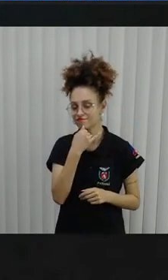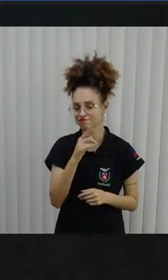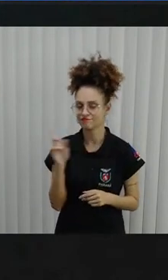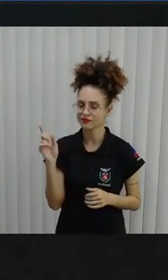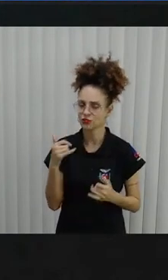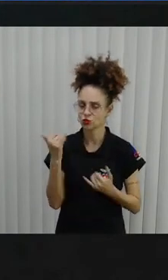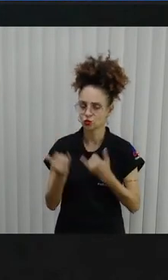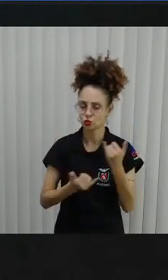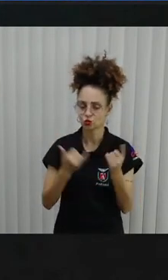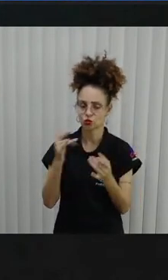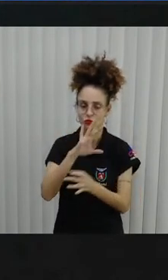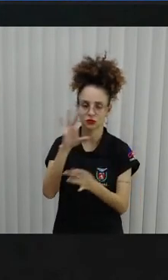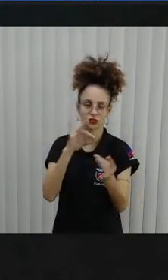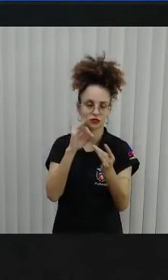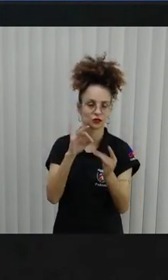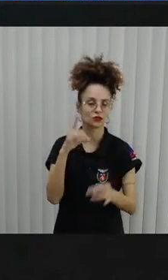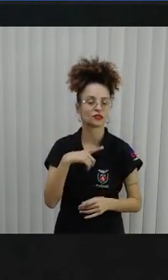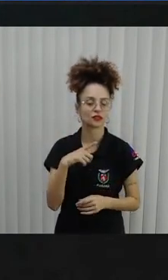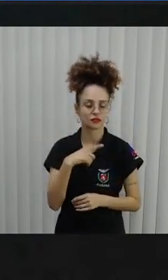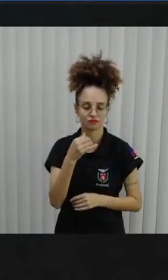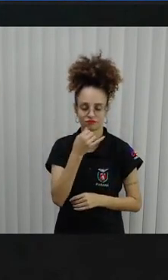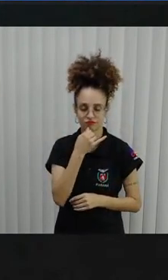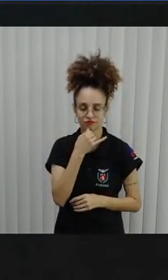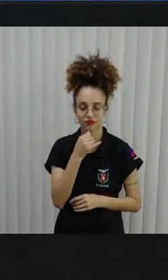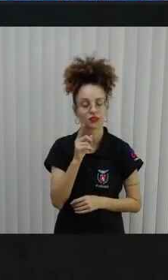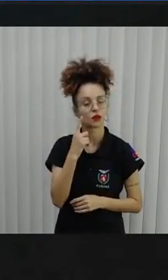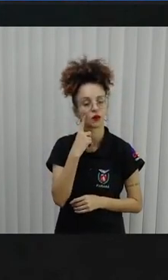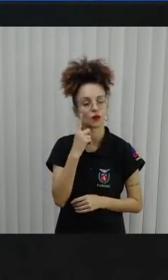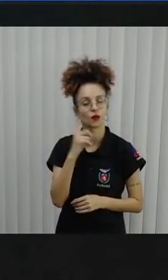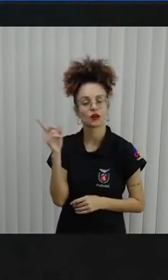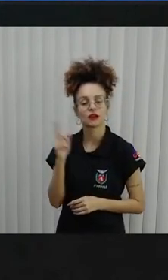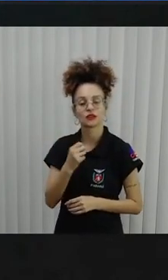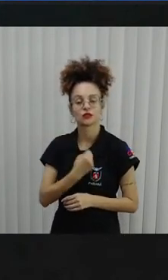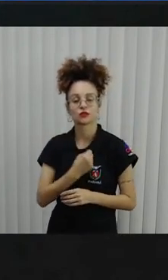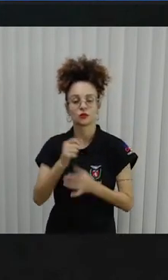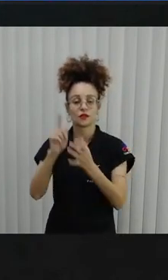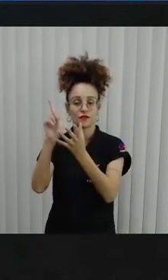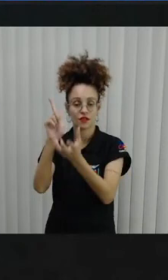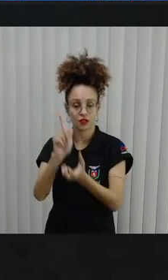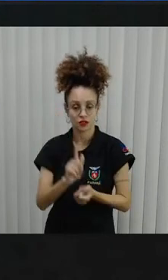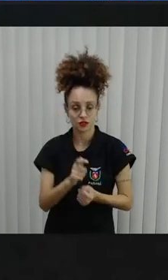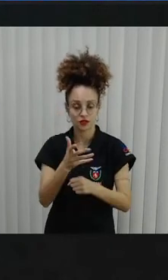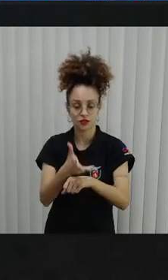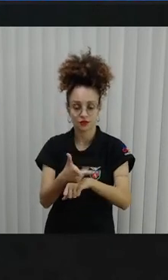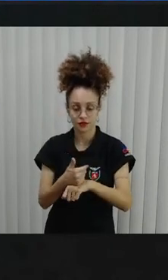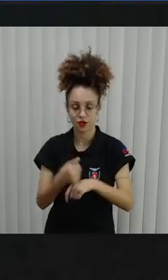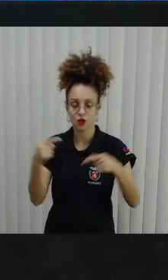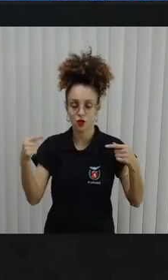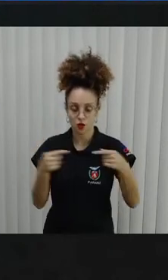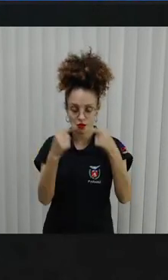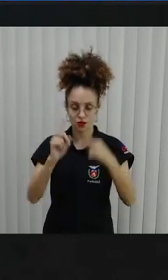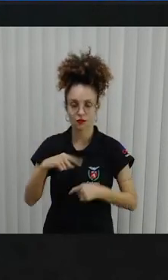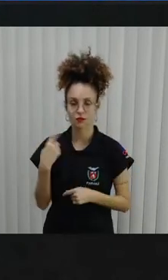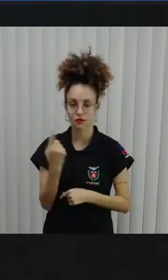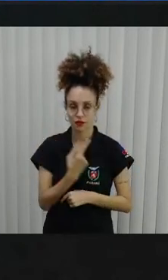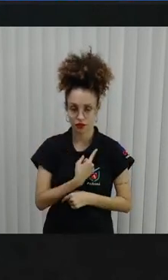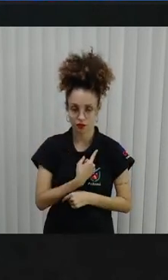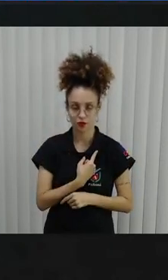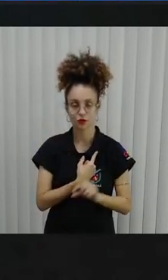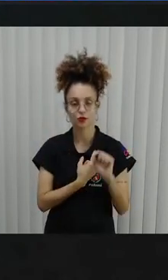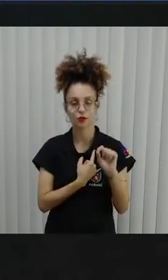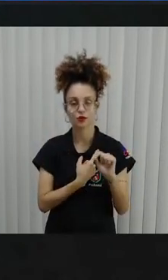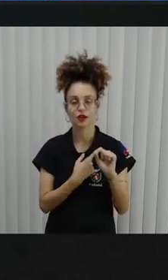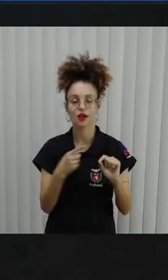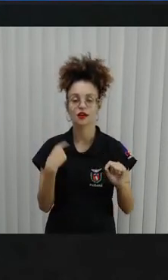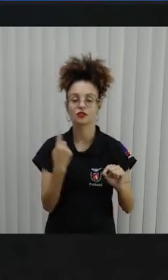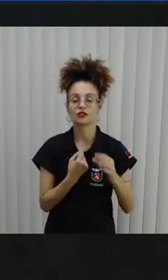jogo, especificamente, ó. Que é o seguinte. Esses valores de gravidade e velocidade, eles fazem sentido pra nós... que a